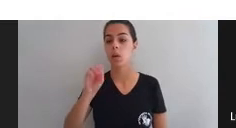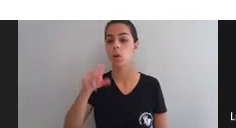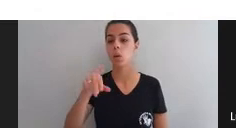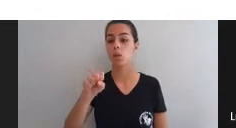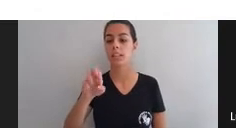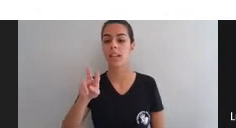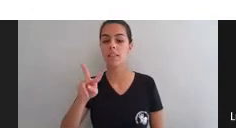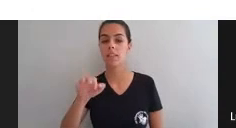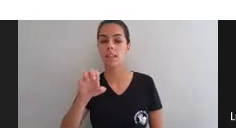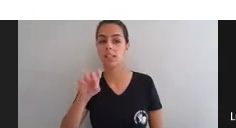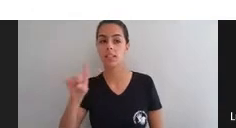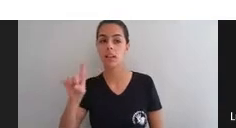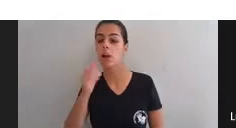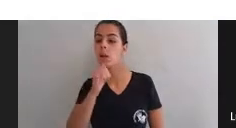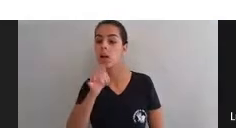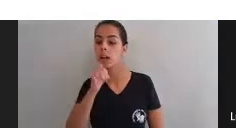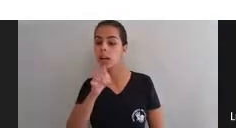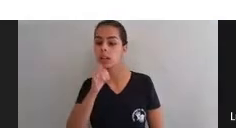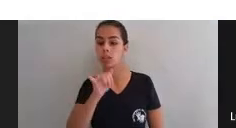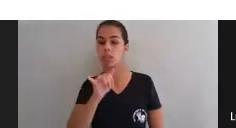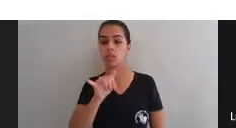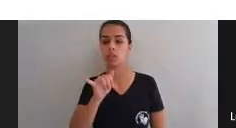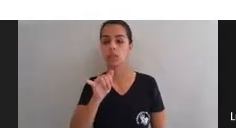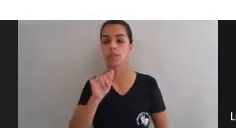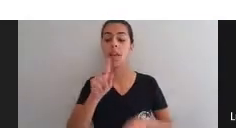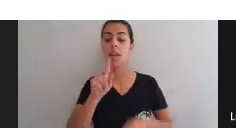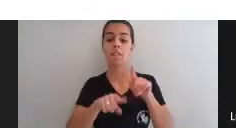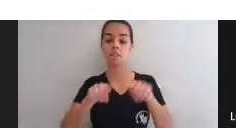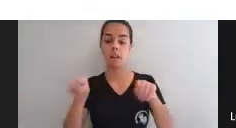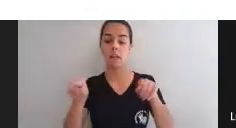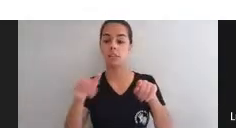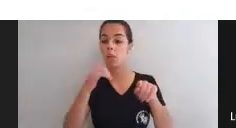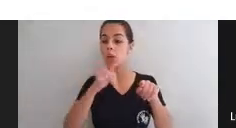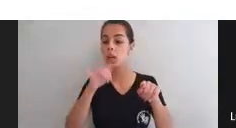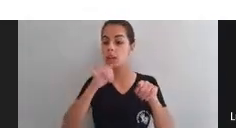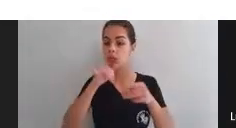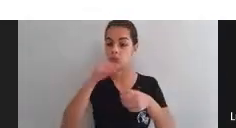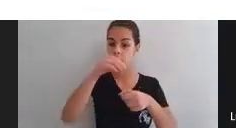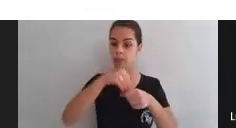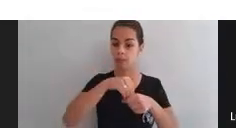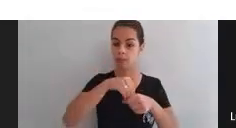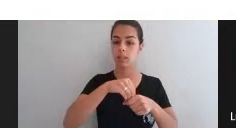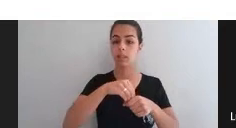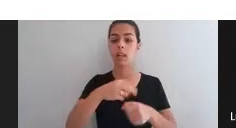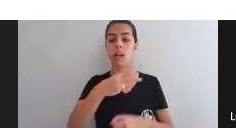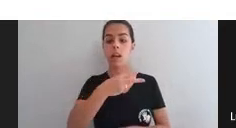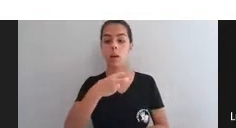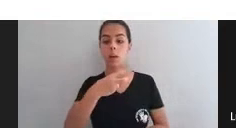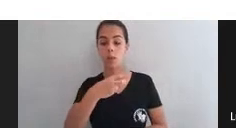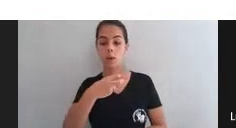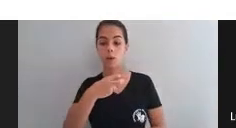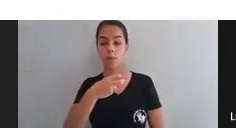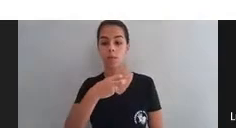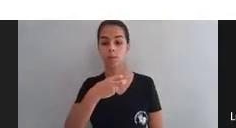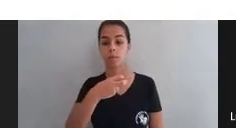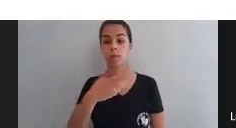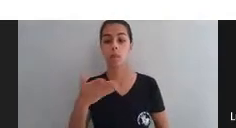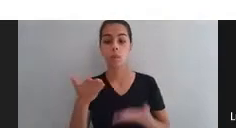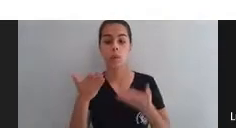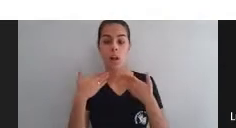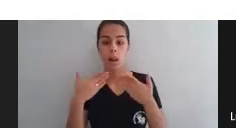Interno, mas é uma conservação da energia, né? A variação da energia interna de uma substância vai ser igual ao trabalho, não, vai ser igual ao